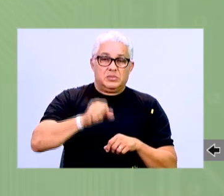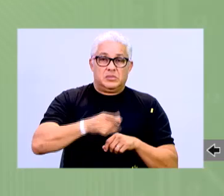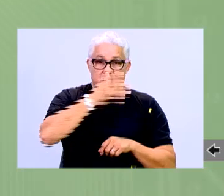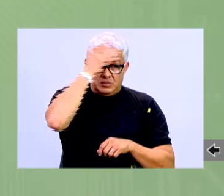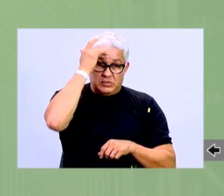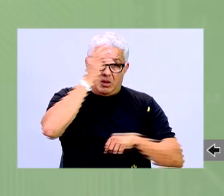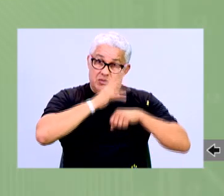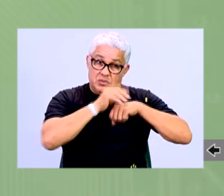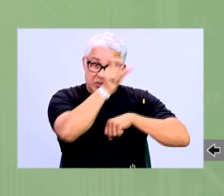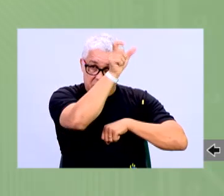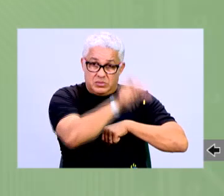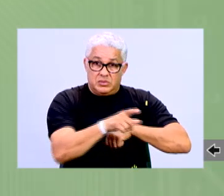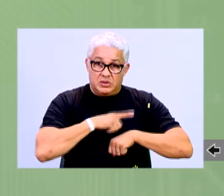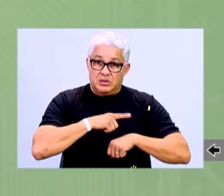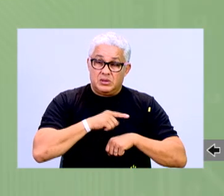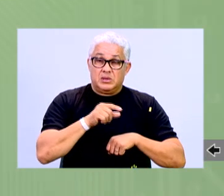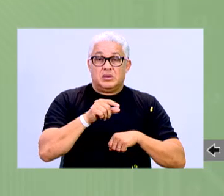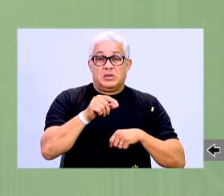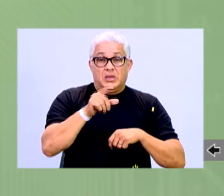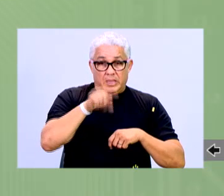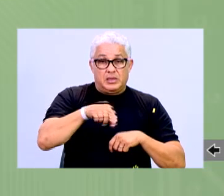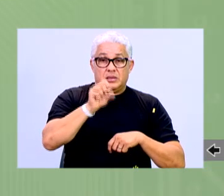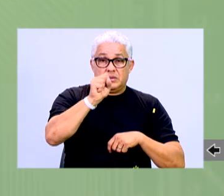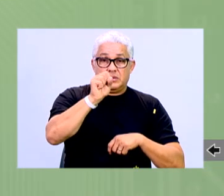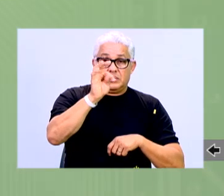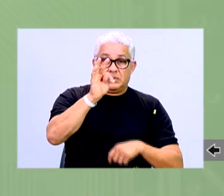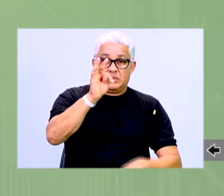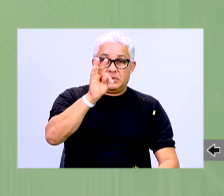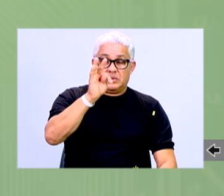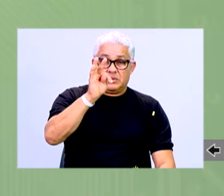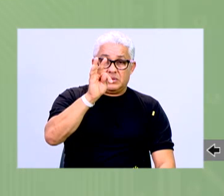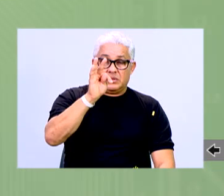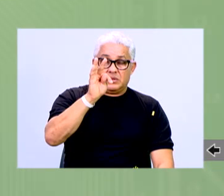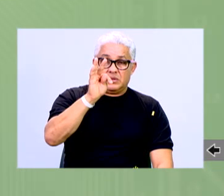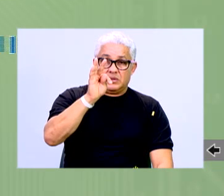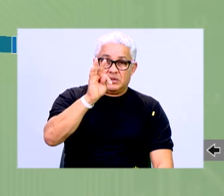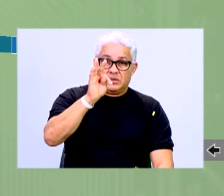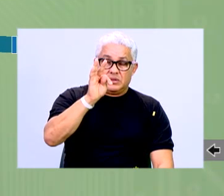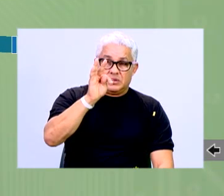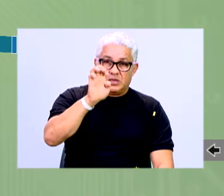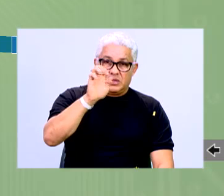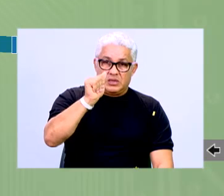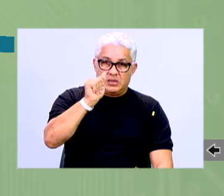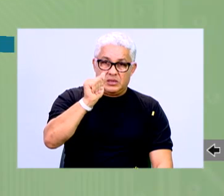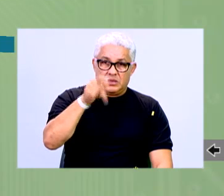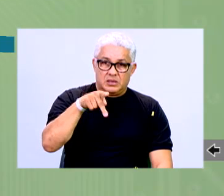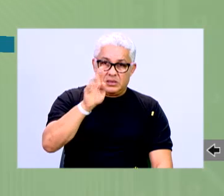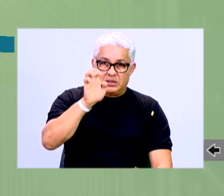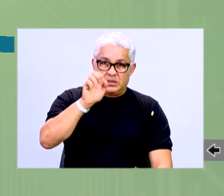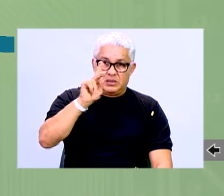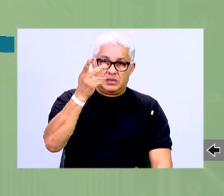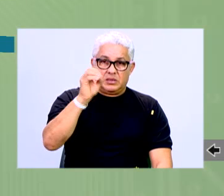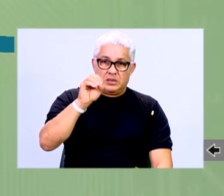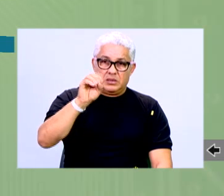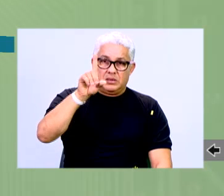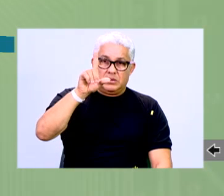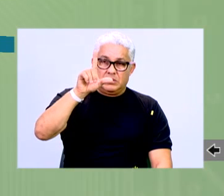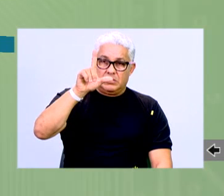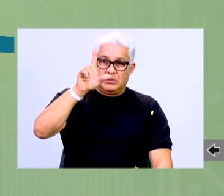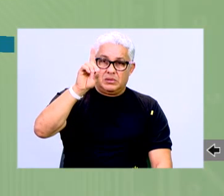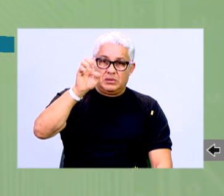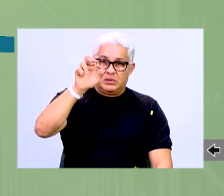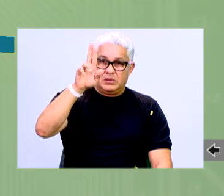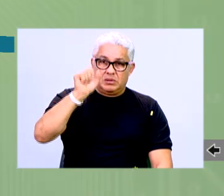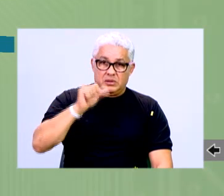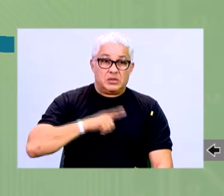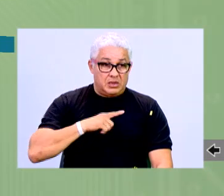usuários, são stakeholders. Por quê? Porque eles têm um interesse no bom funcionamento do sistema.